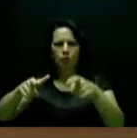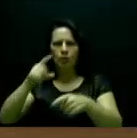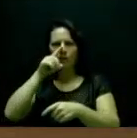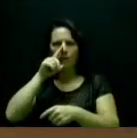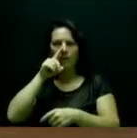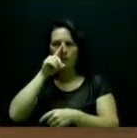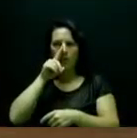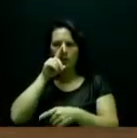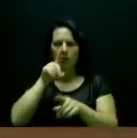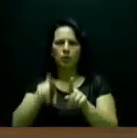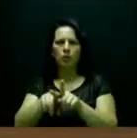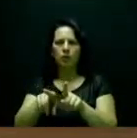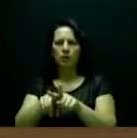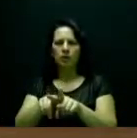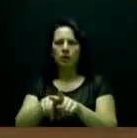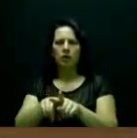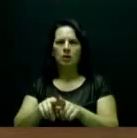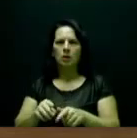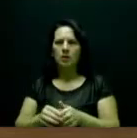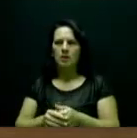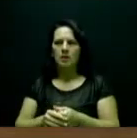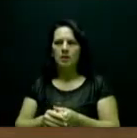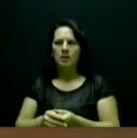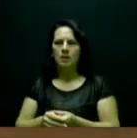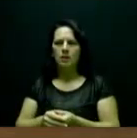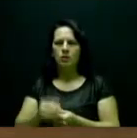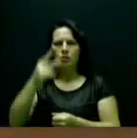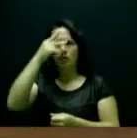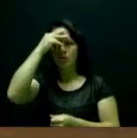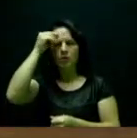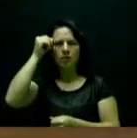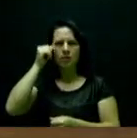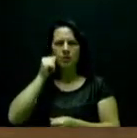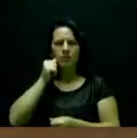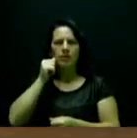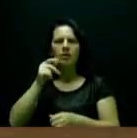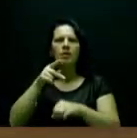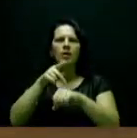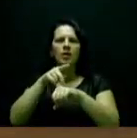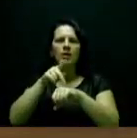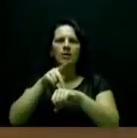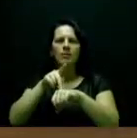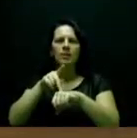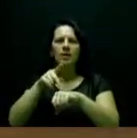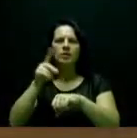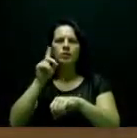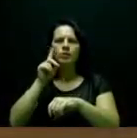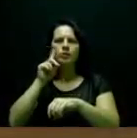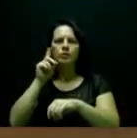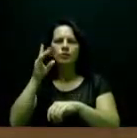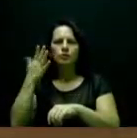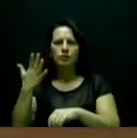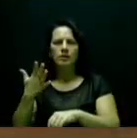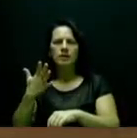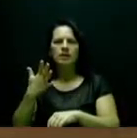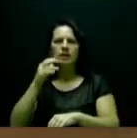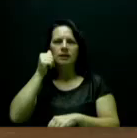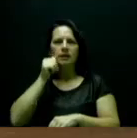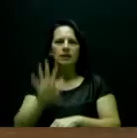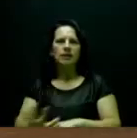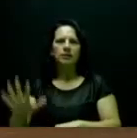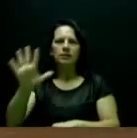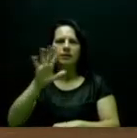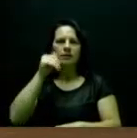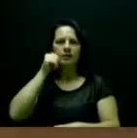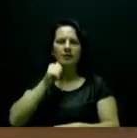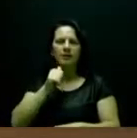até da citada pedra, ao qual a prefeita falou aqui no Dia Internacional das Mulheres,